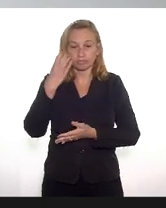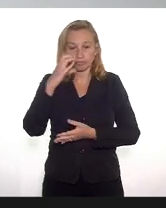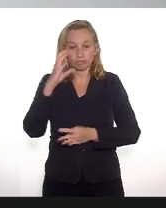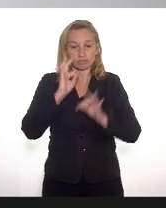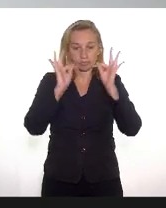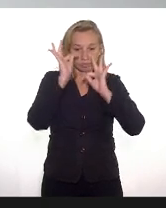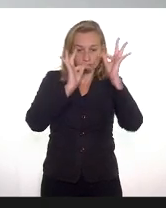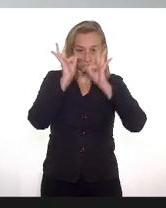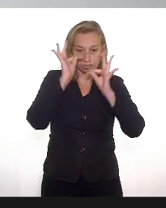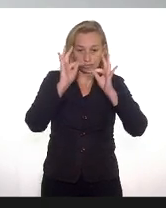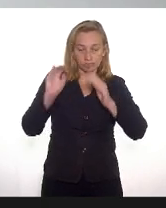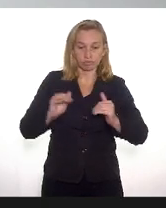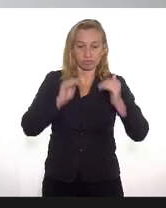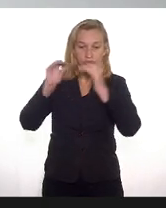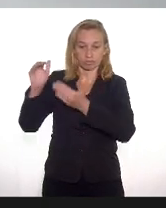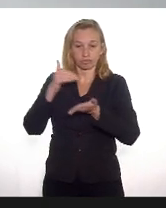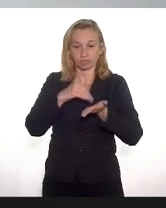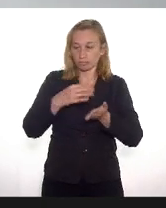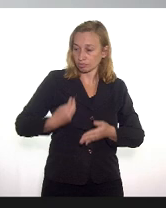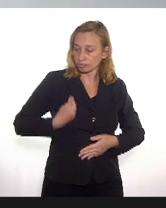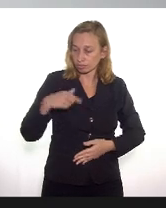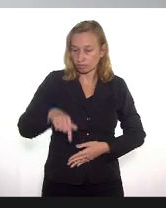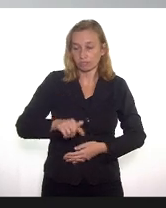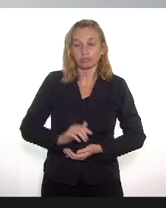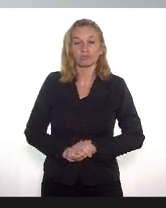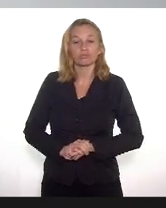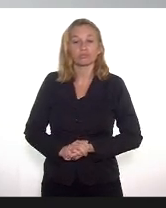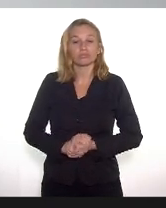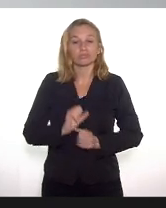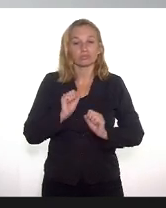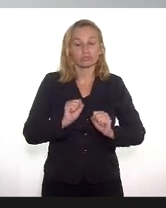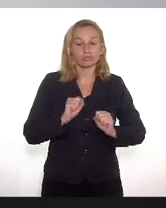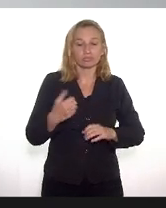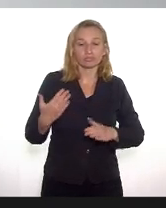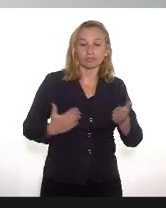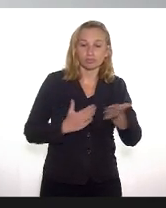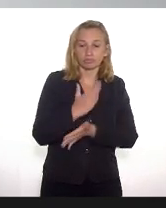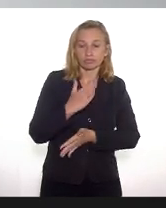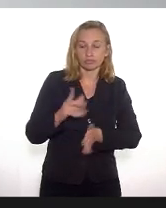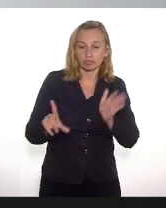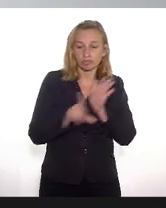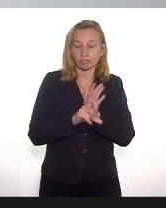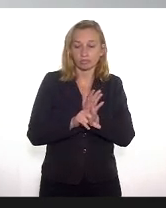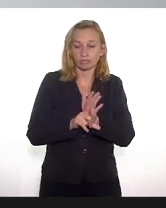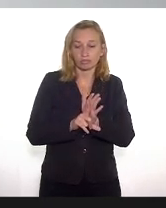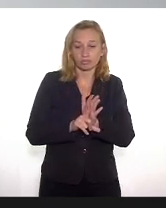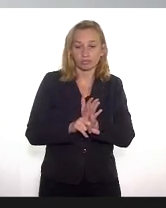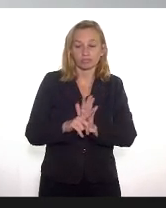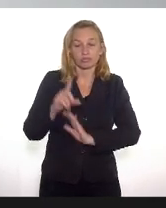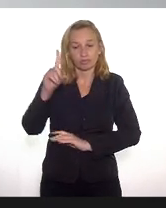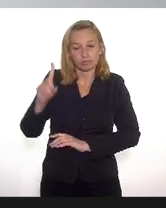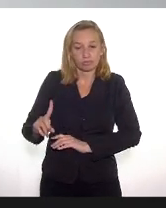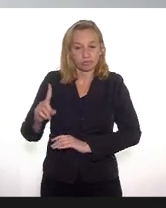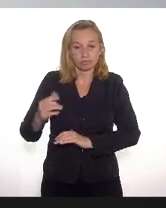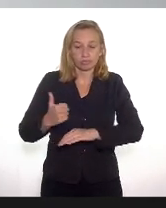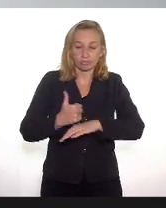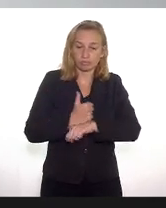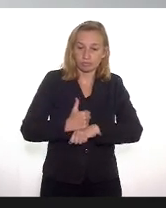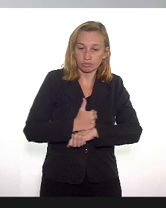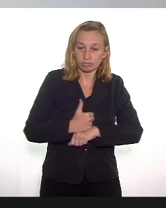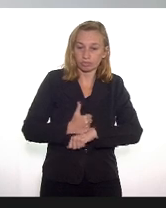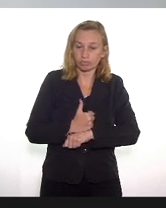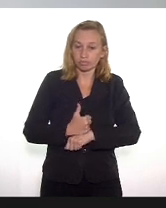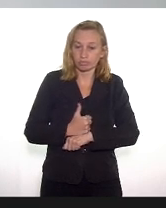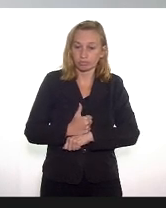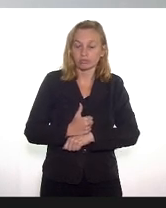Tecnologia, do subsecretário aqui presente, para que a gente possa aprovar essa lei e garantir aos profissionais que